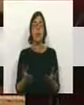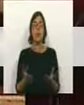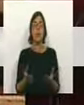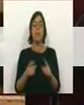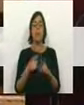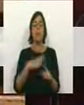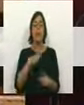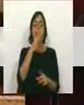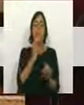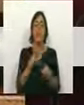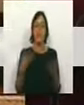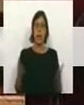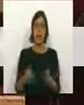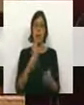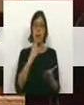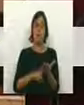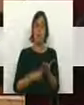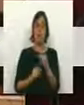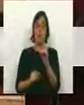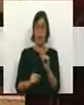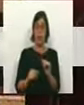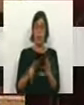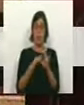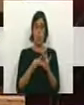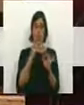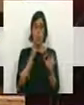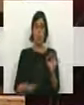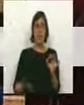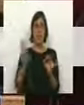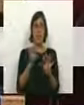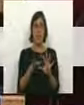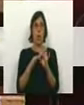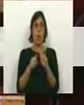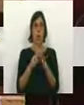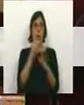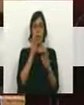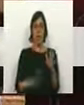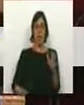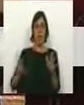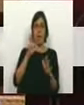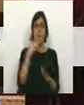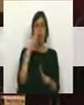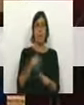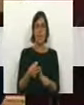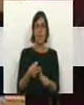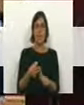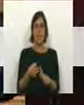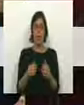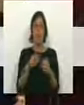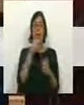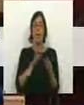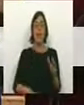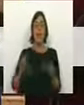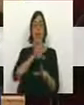O que lhe queria dizer é o seguinte, tem razão, a coesão territorial é a coesão de todo o território nacional, e o território